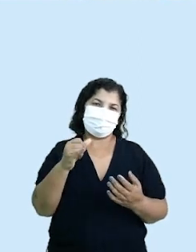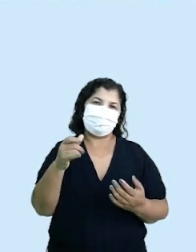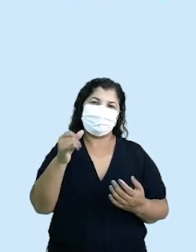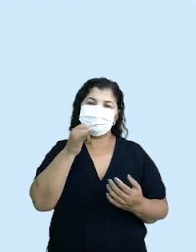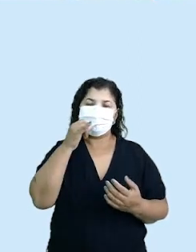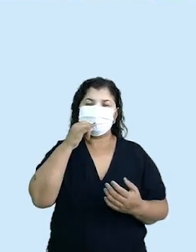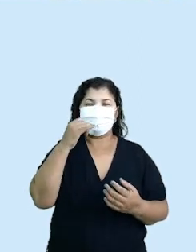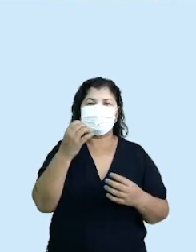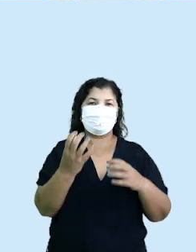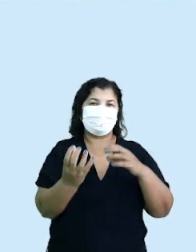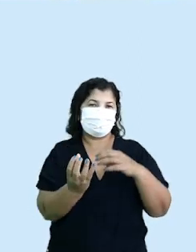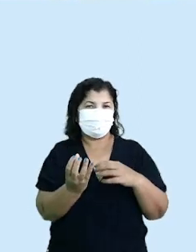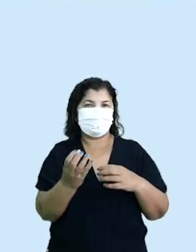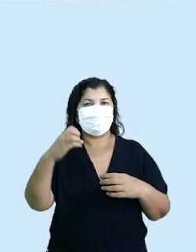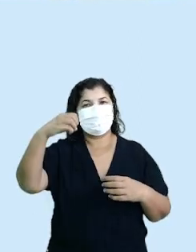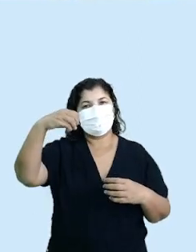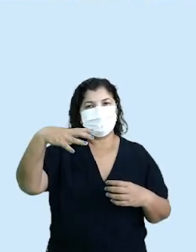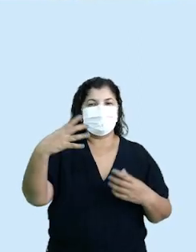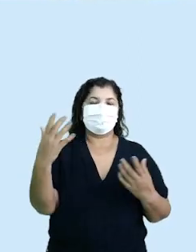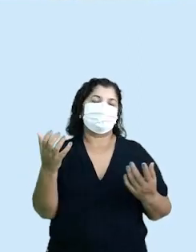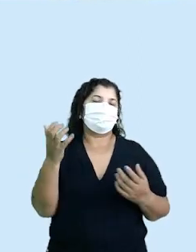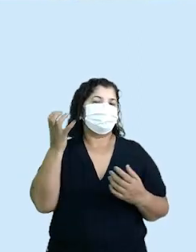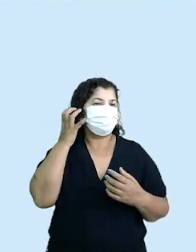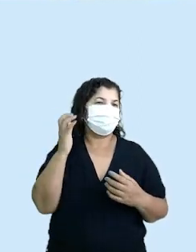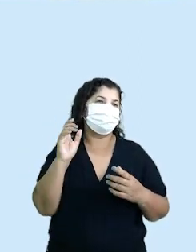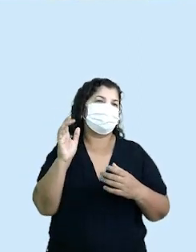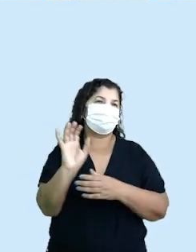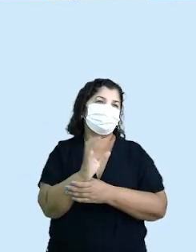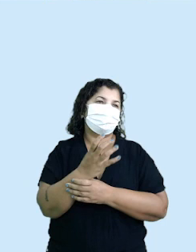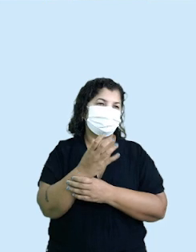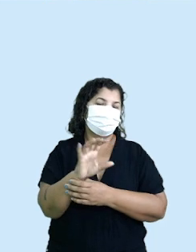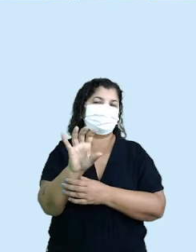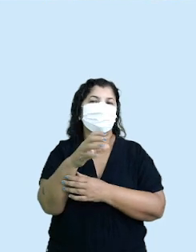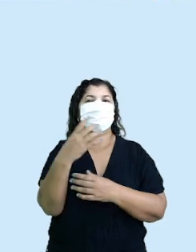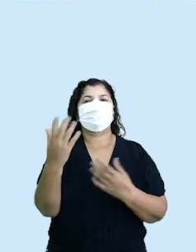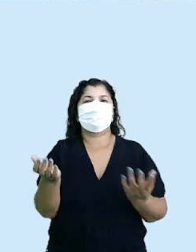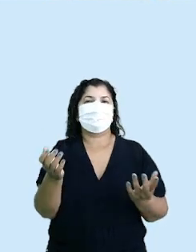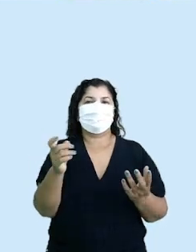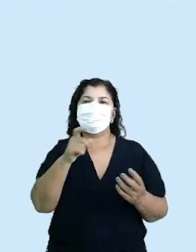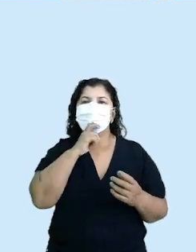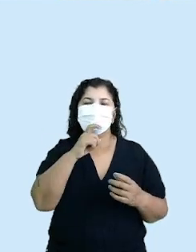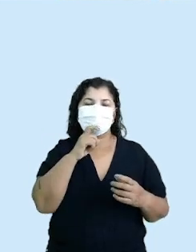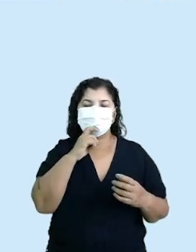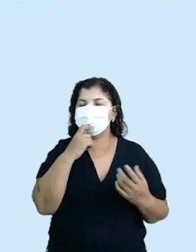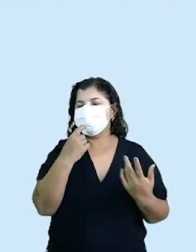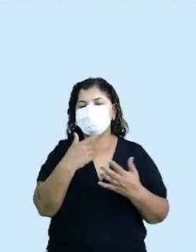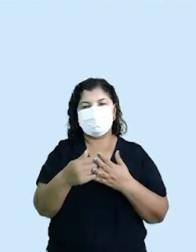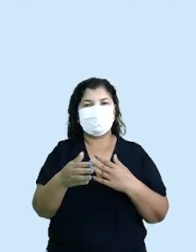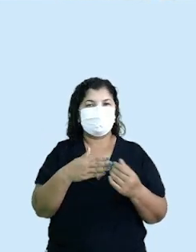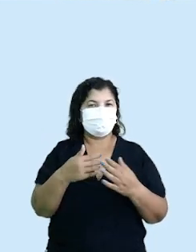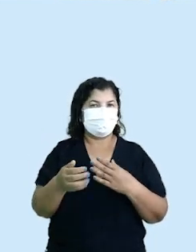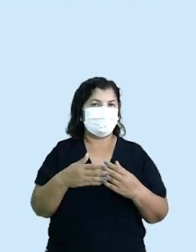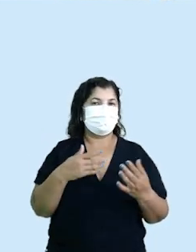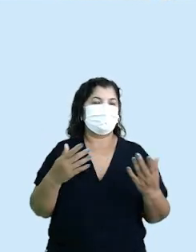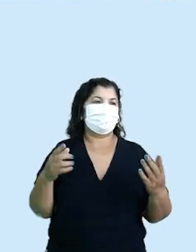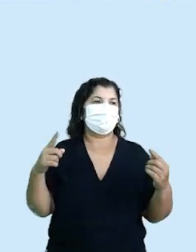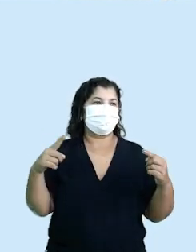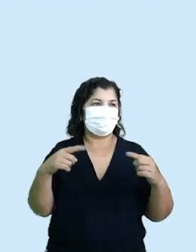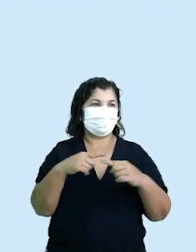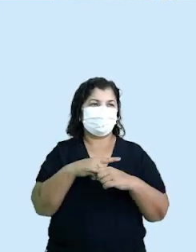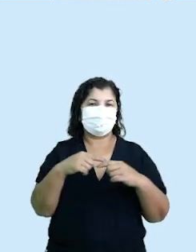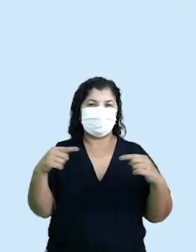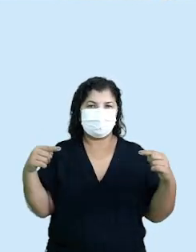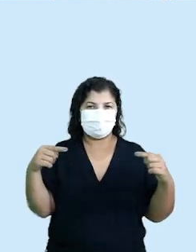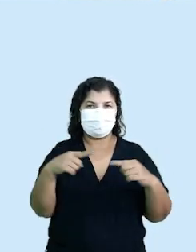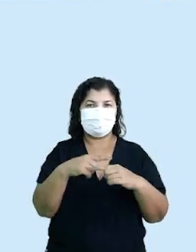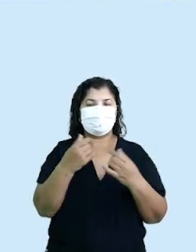mas poderia ser um rádio, poderia ser um ventilador, um ar-condicionado, qualquer outra coisa. Esse fluxo de